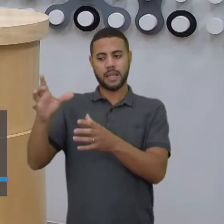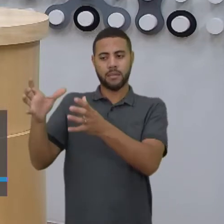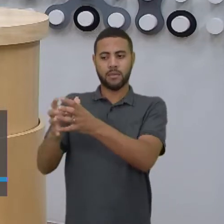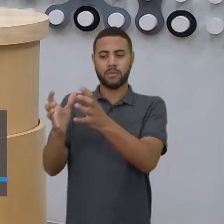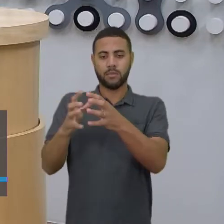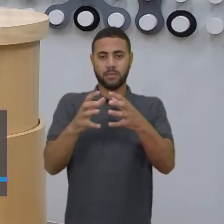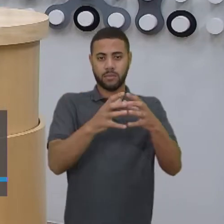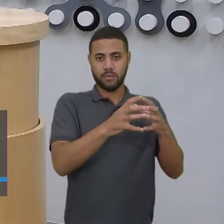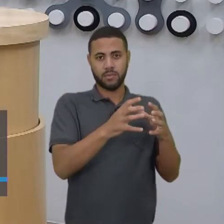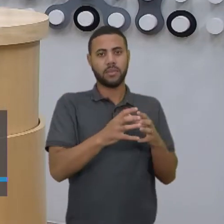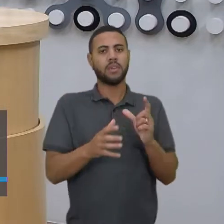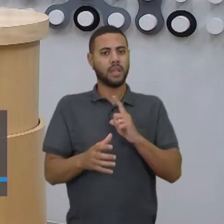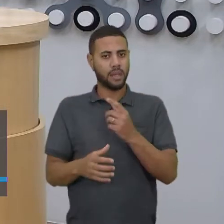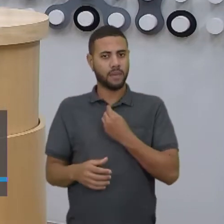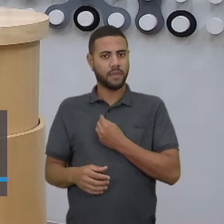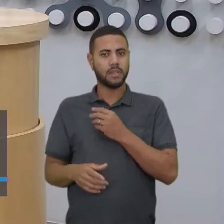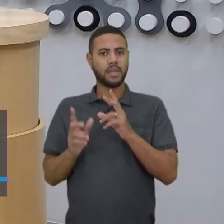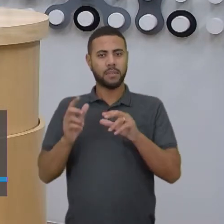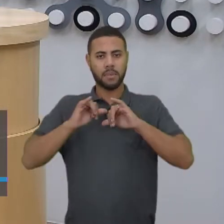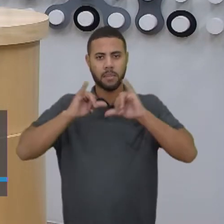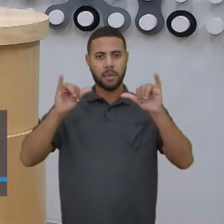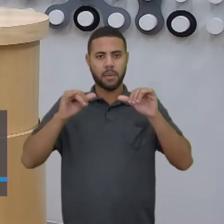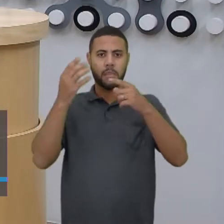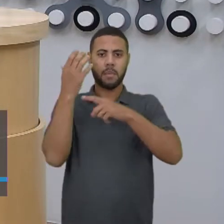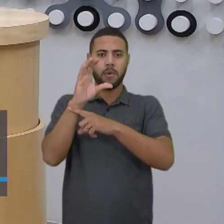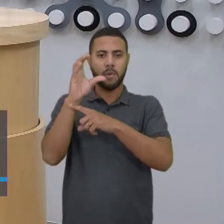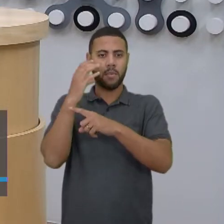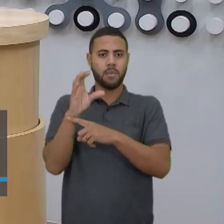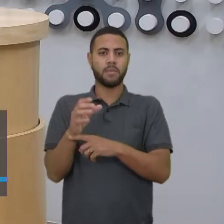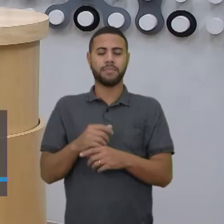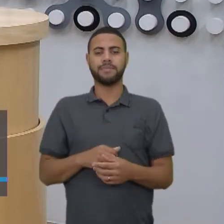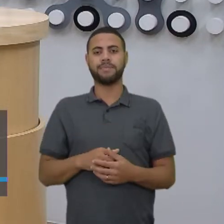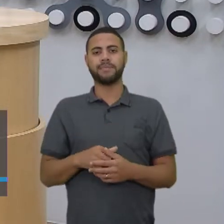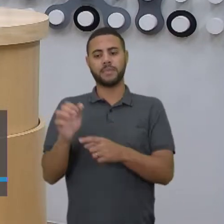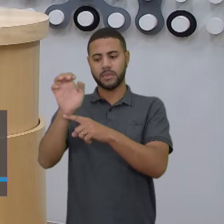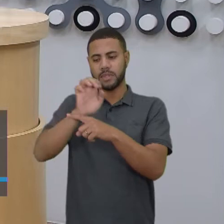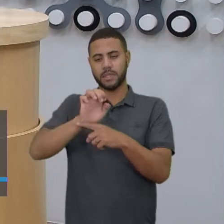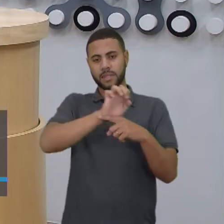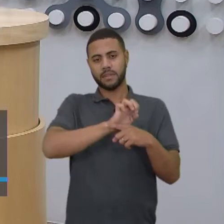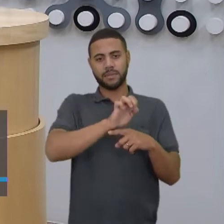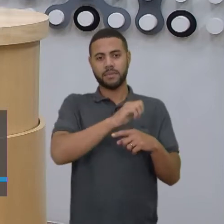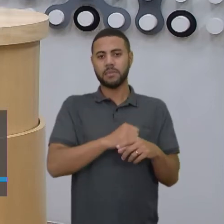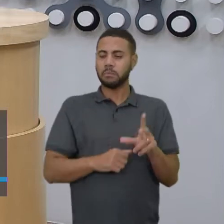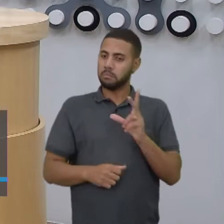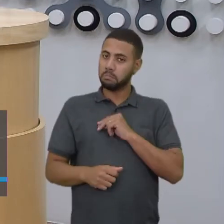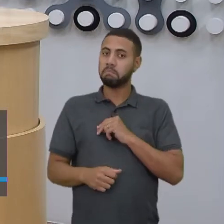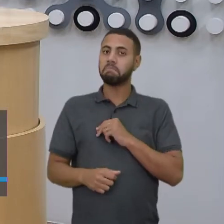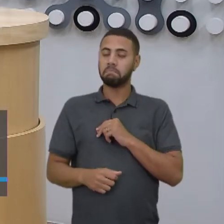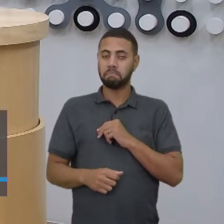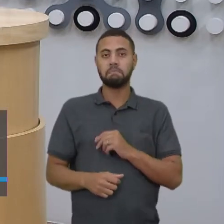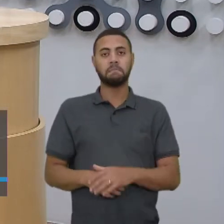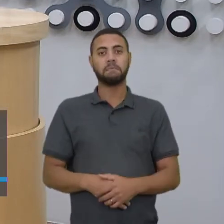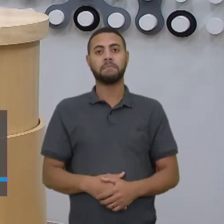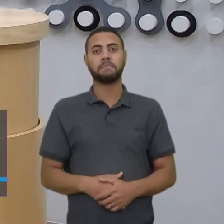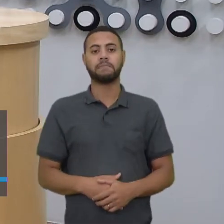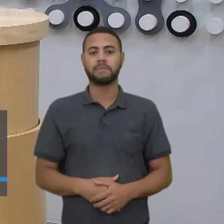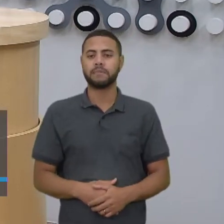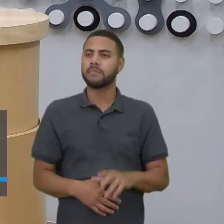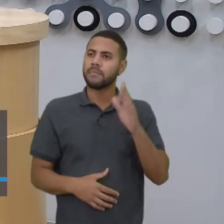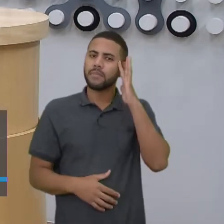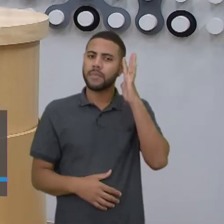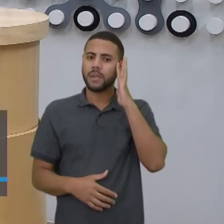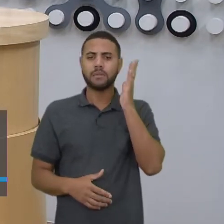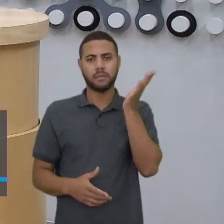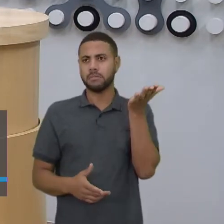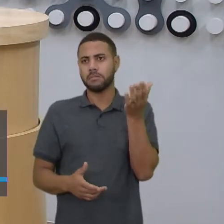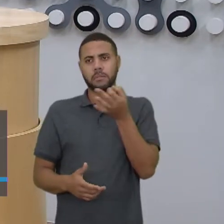esporte. A confederação, né? Ela cuida do total e as federações dentro dos estados. Você acredita que se houvesse... Aí eu provocando, Cadê